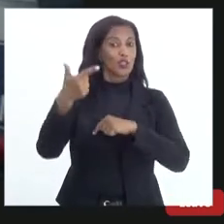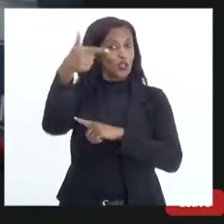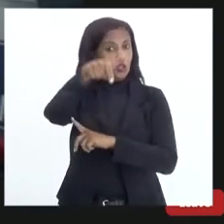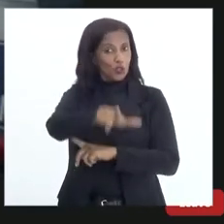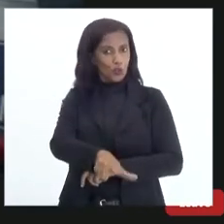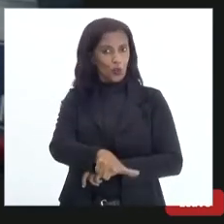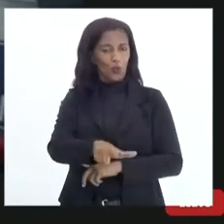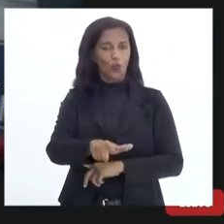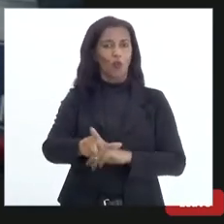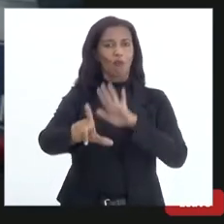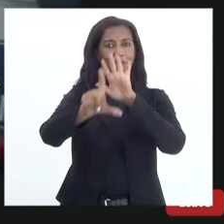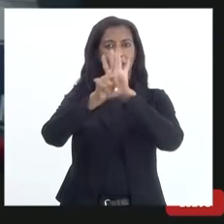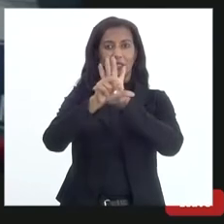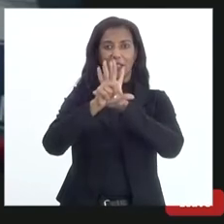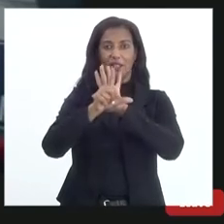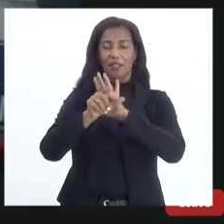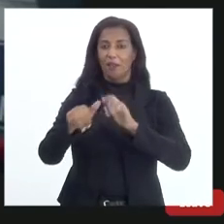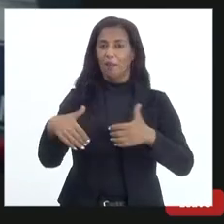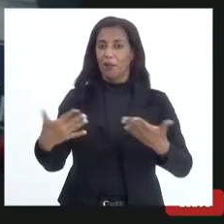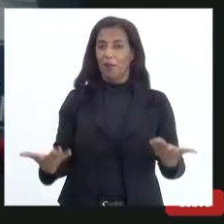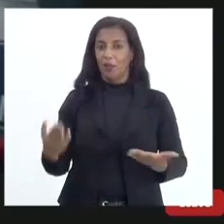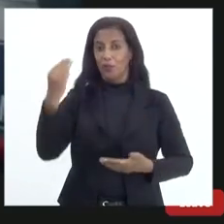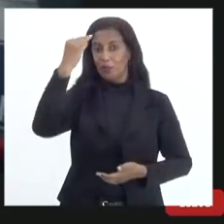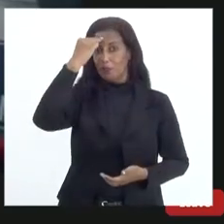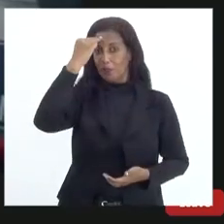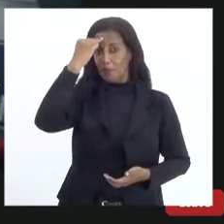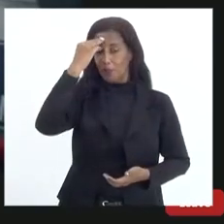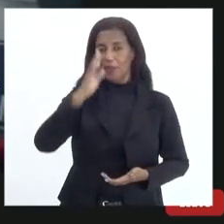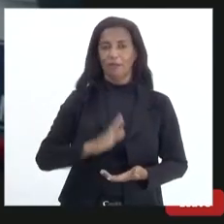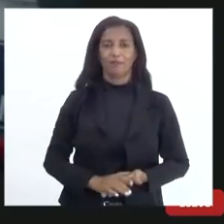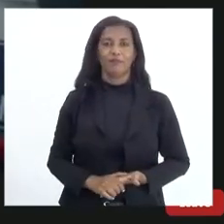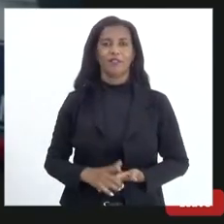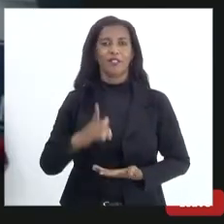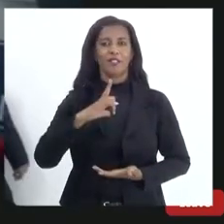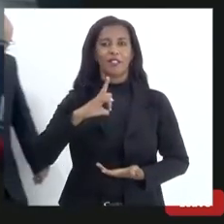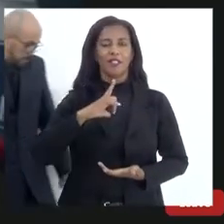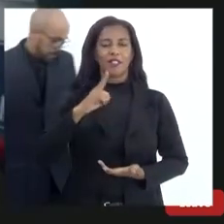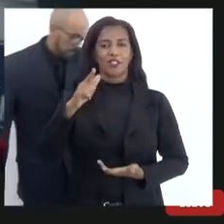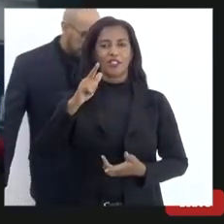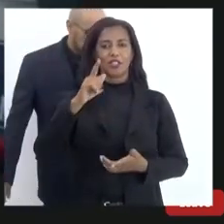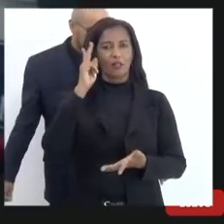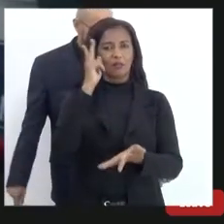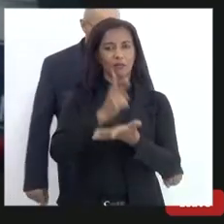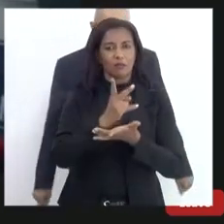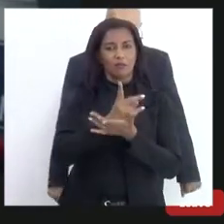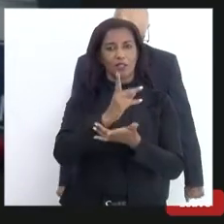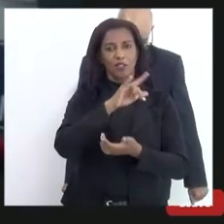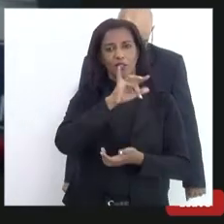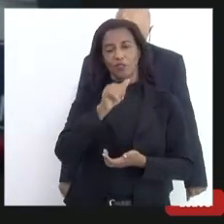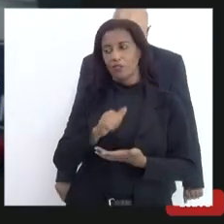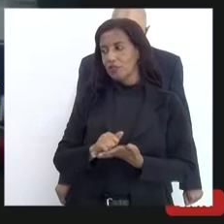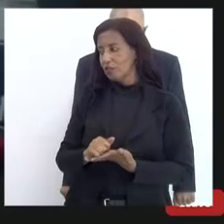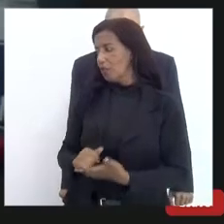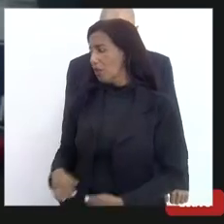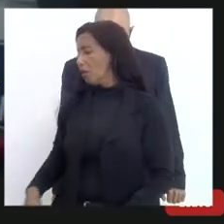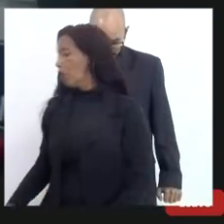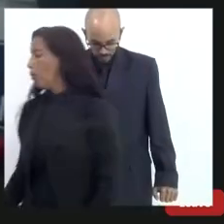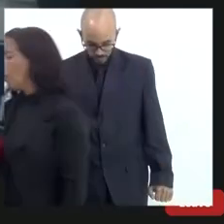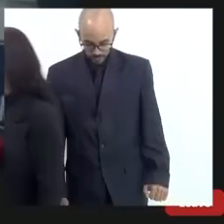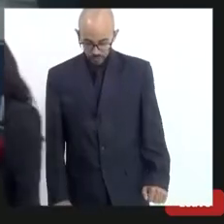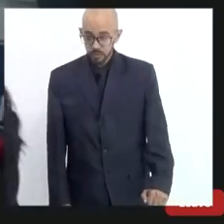novo, legislar sobre o óbvio, sobre a memória. A gente tinha, né, no mesmo dia que votamos na Assembleia